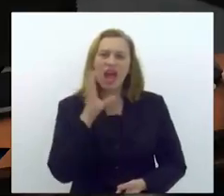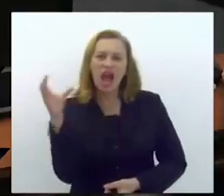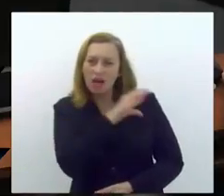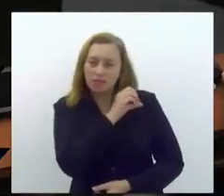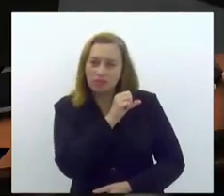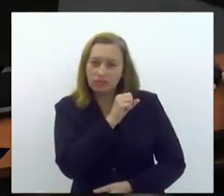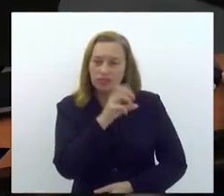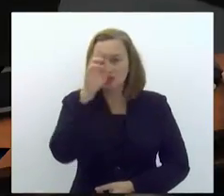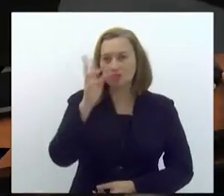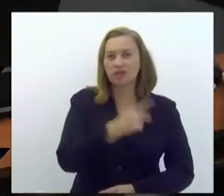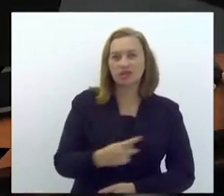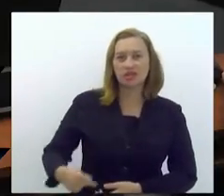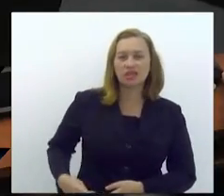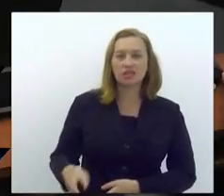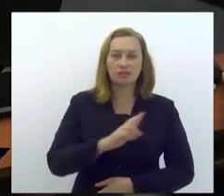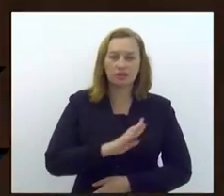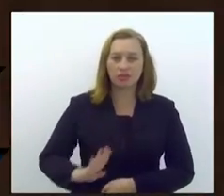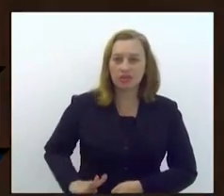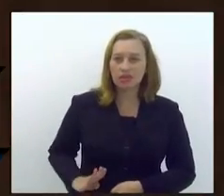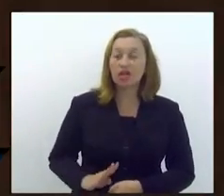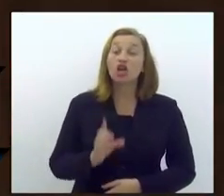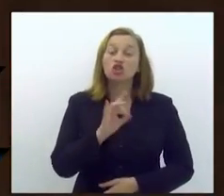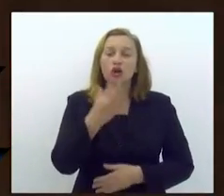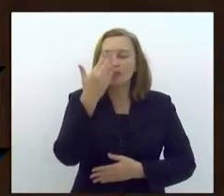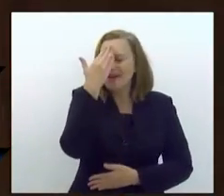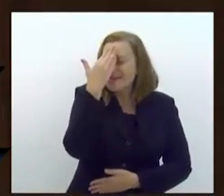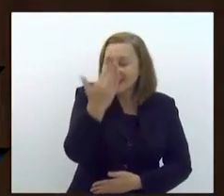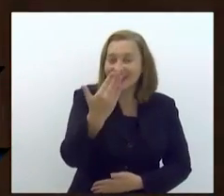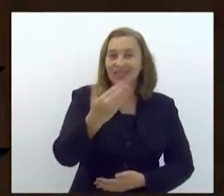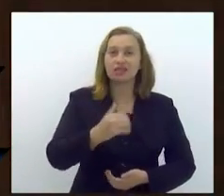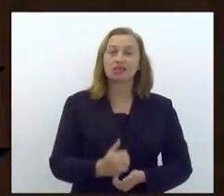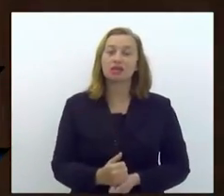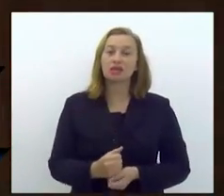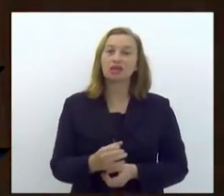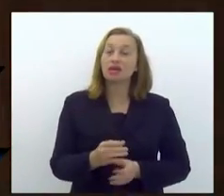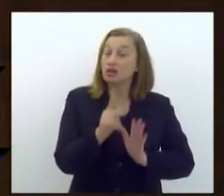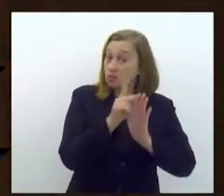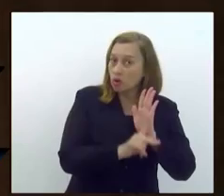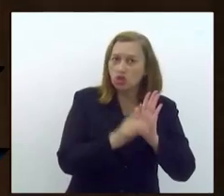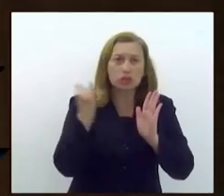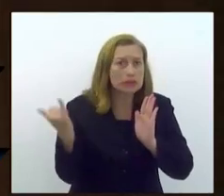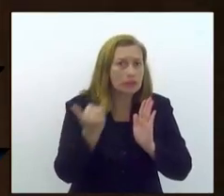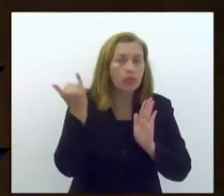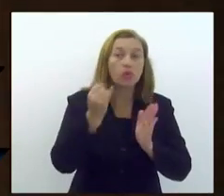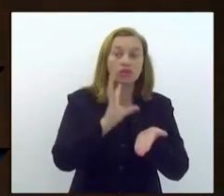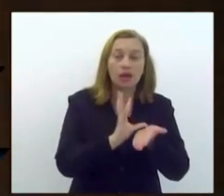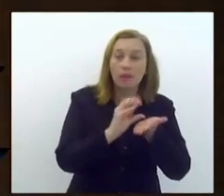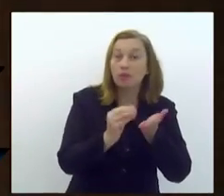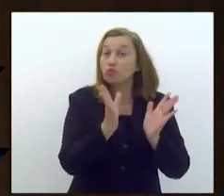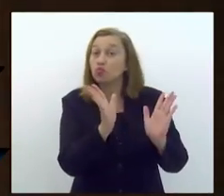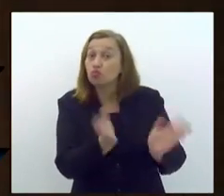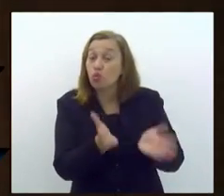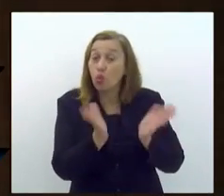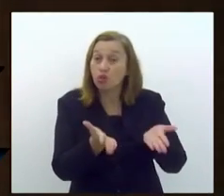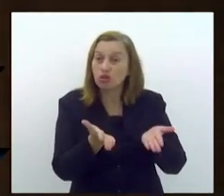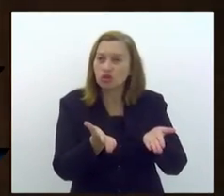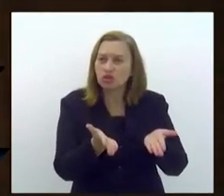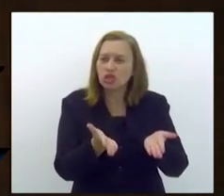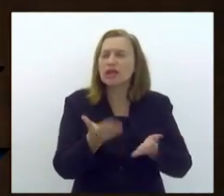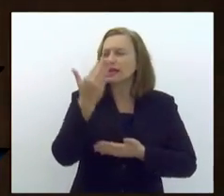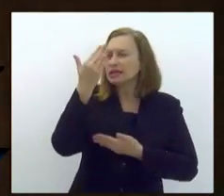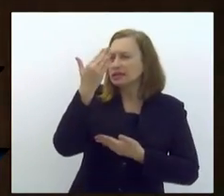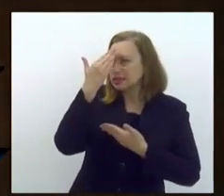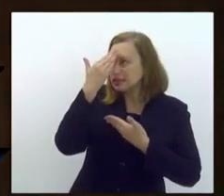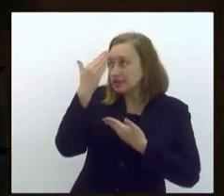rapidamente Presidente Bacelar apenas para agradecer este projeto de suma importância está na pauta hoje e se Deus quiser